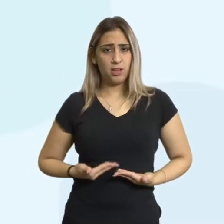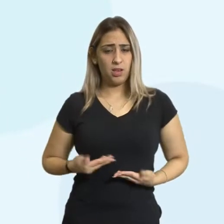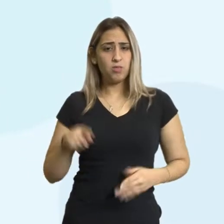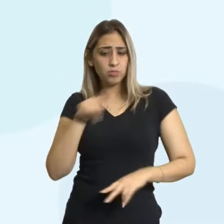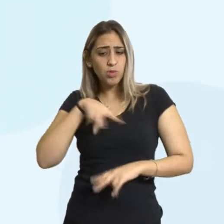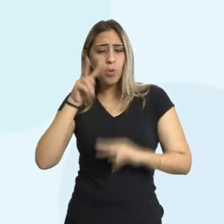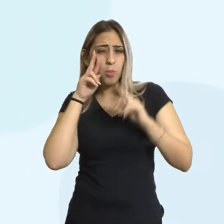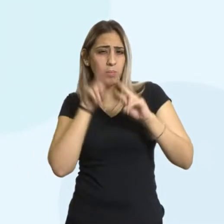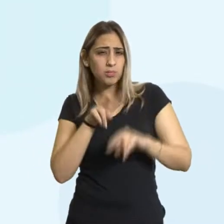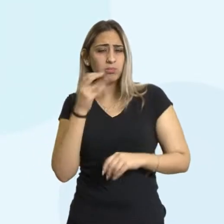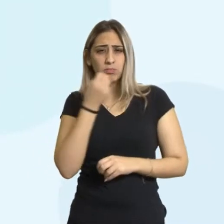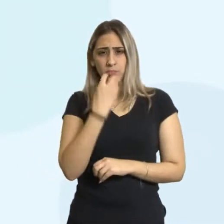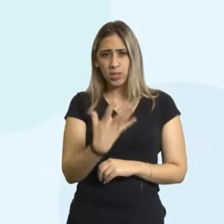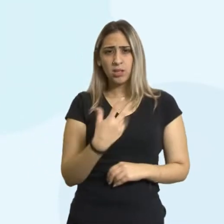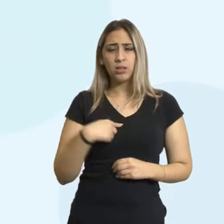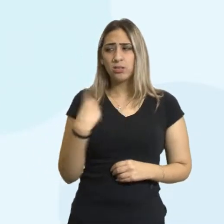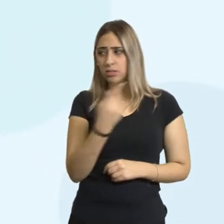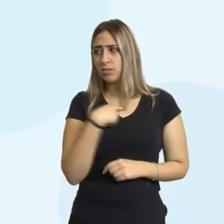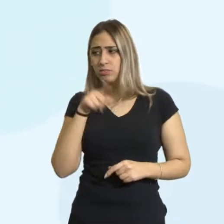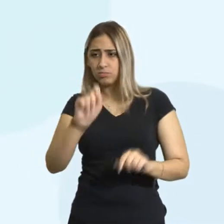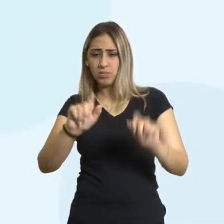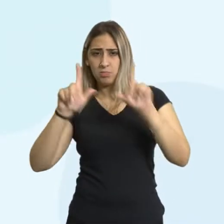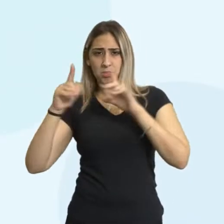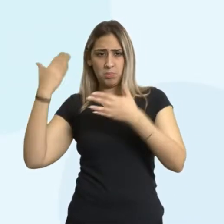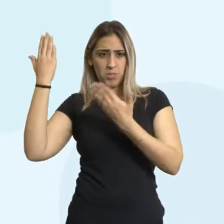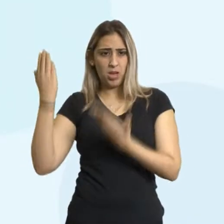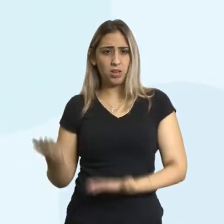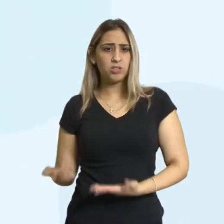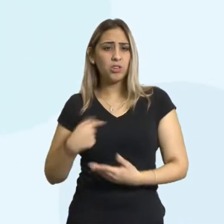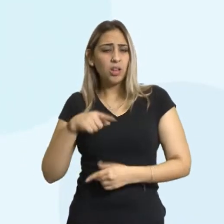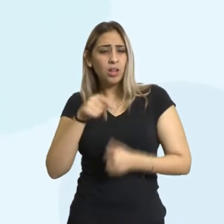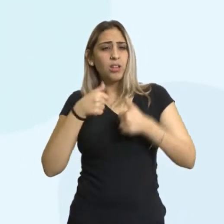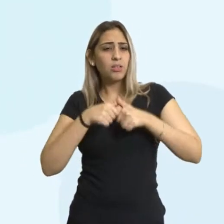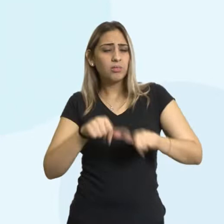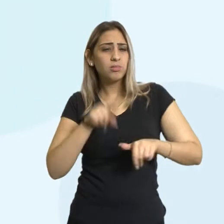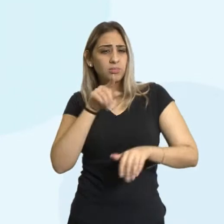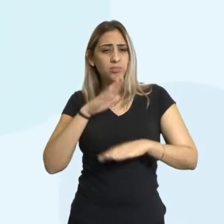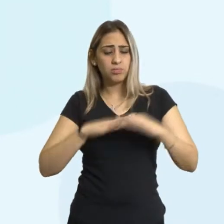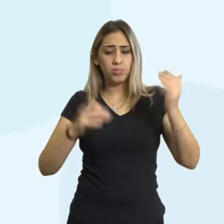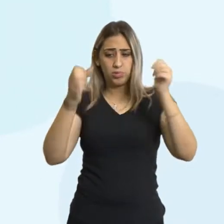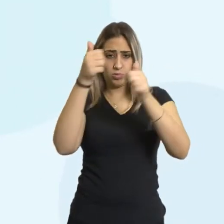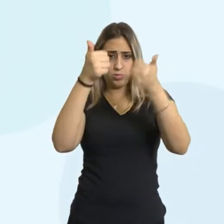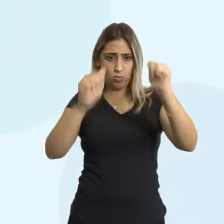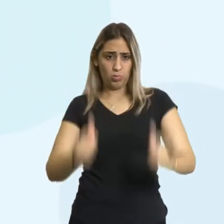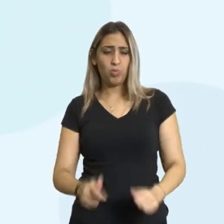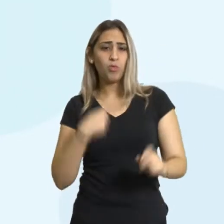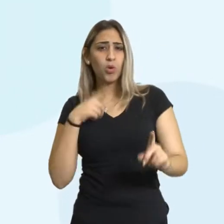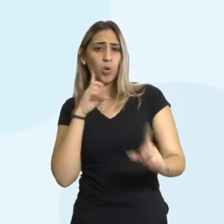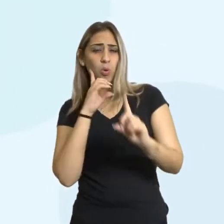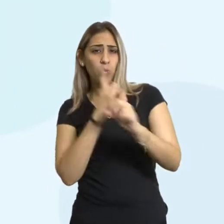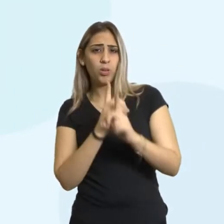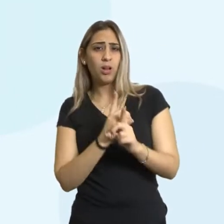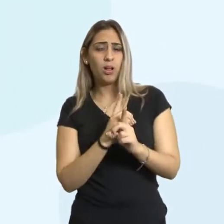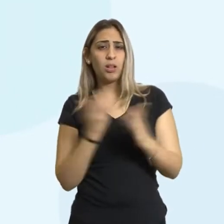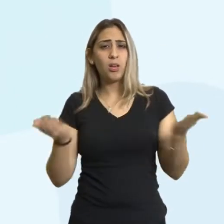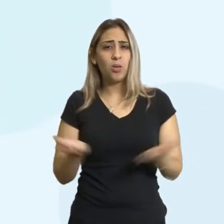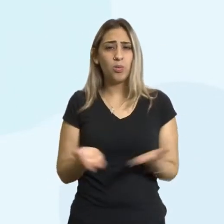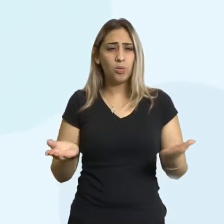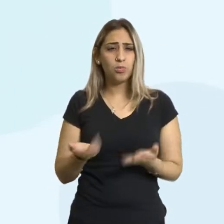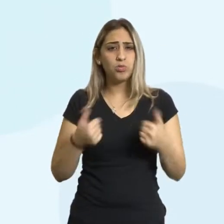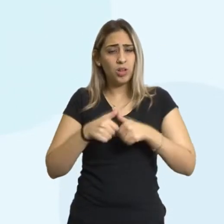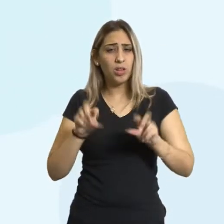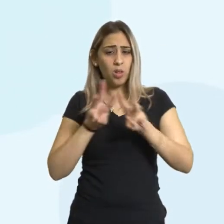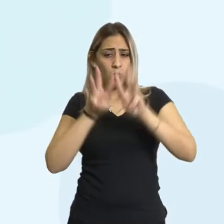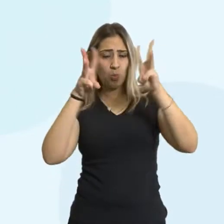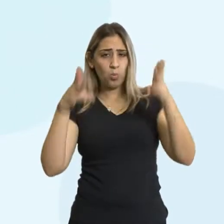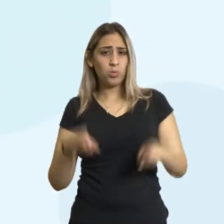é essa essa imagem quando ela foi essa escultura quando ela foi encontrada hoje ela tá no